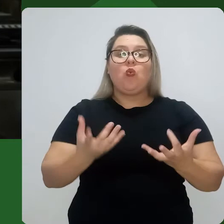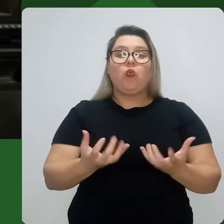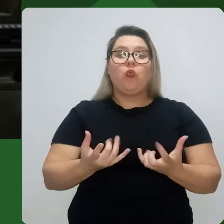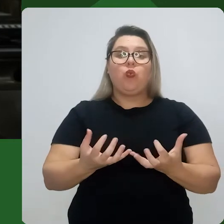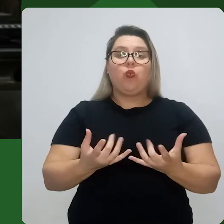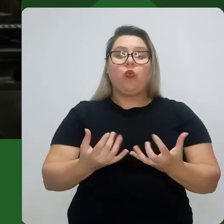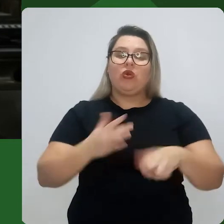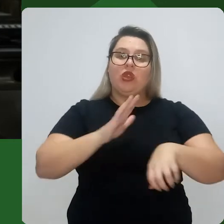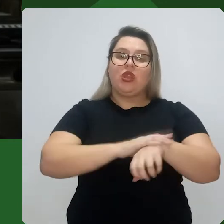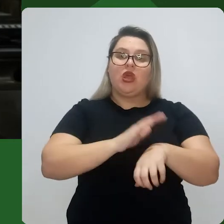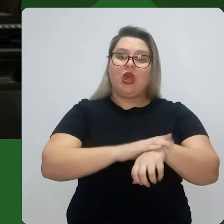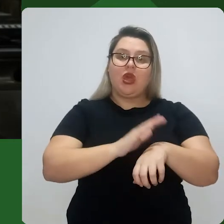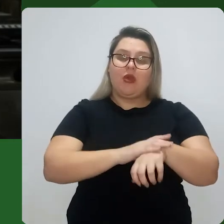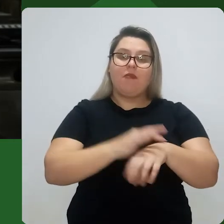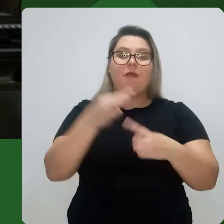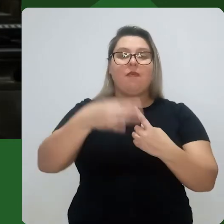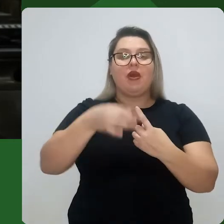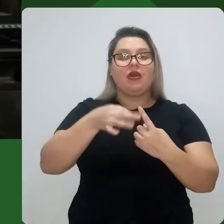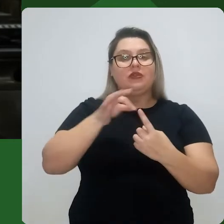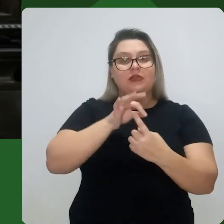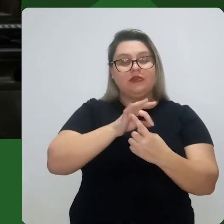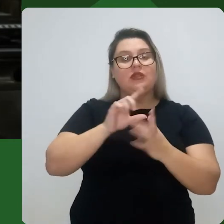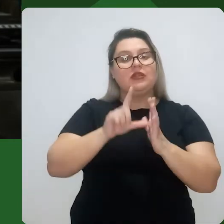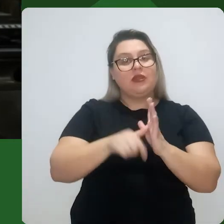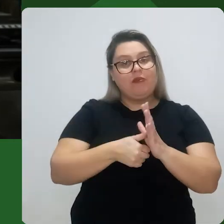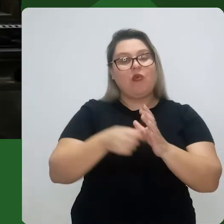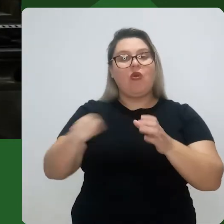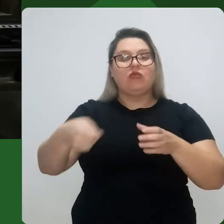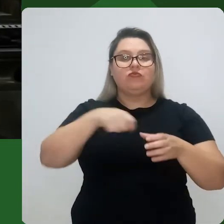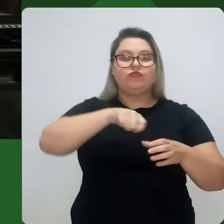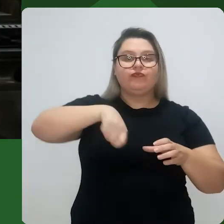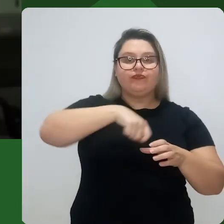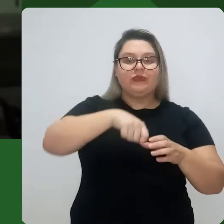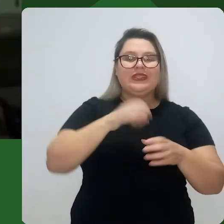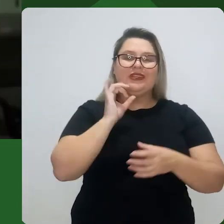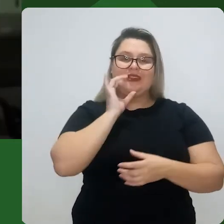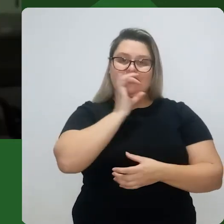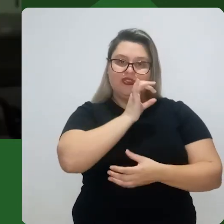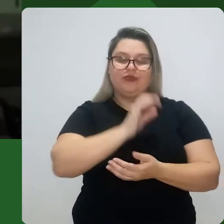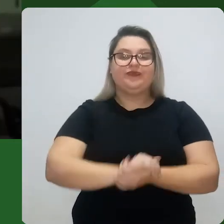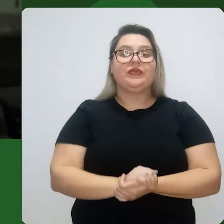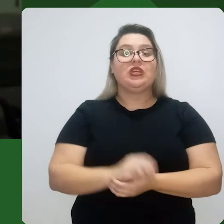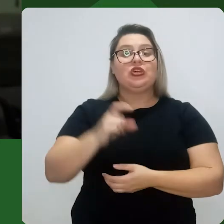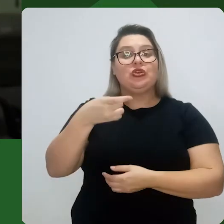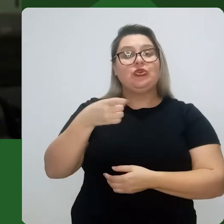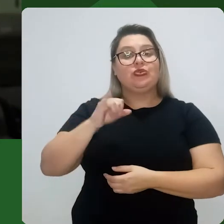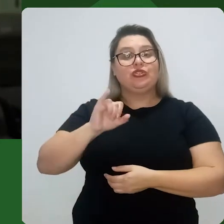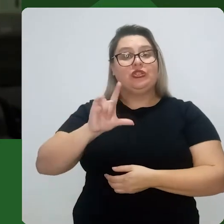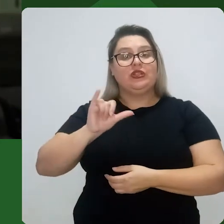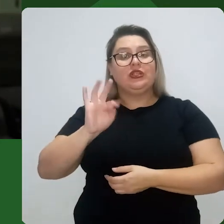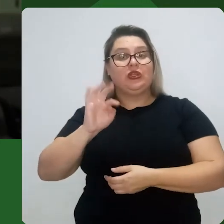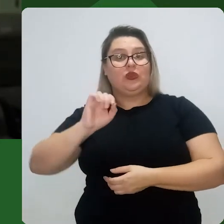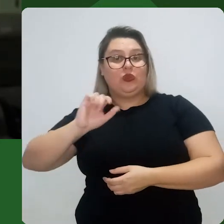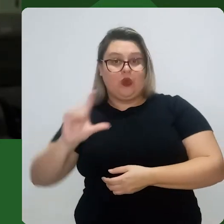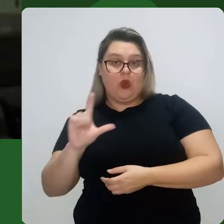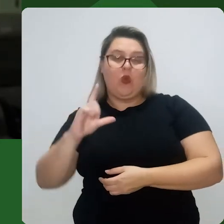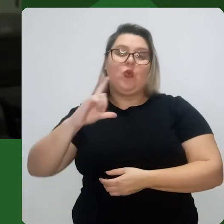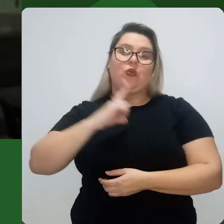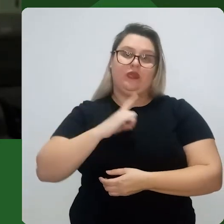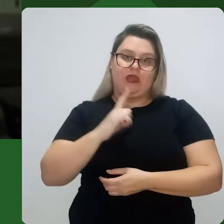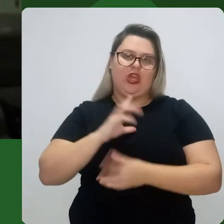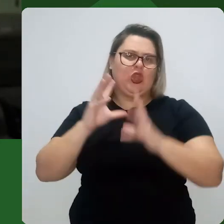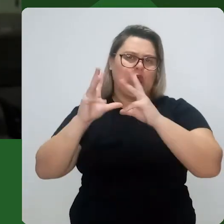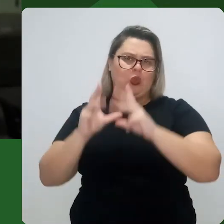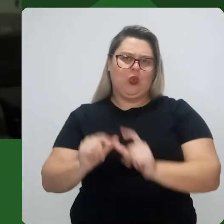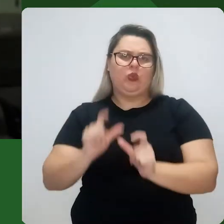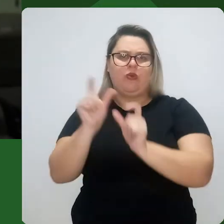Basta cozinhar por algum tempo e processá-la ainda quente. O xilitol, assim como outros adoçantes terminados